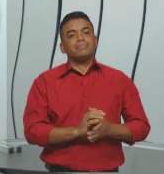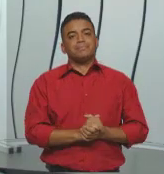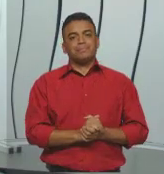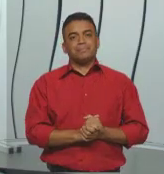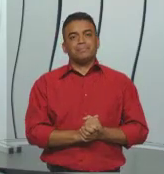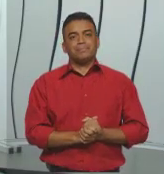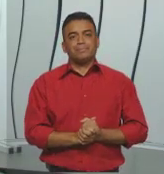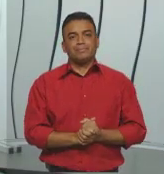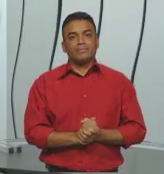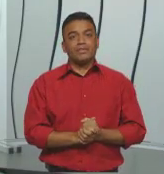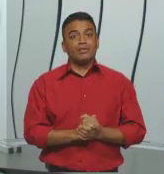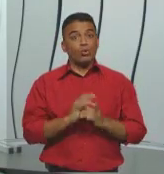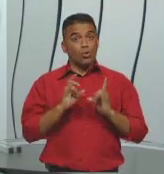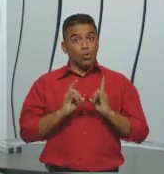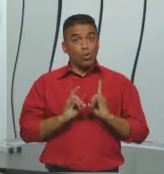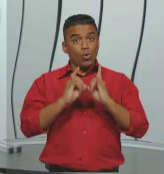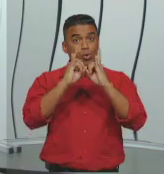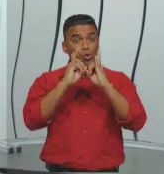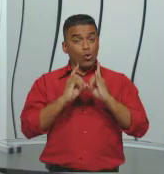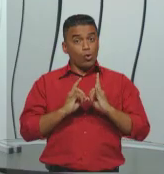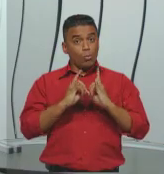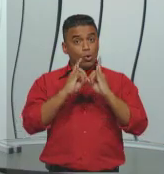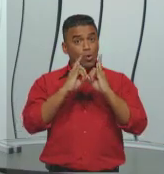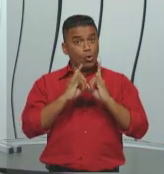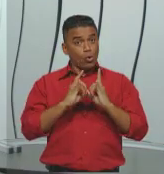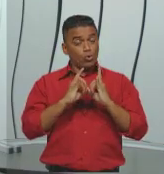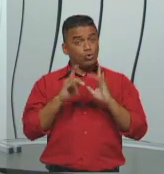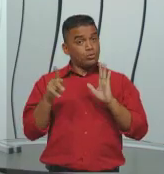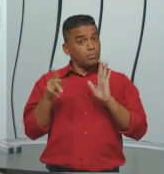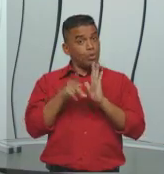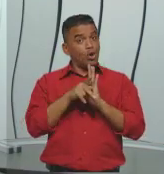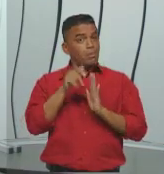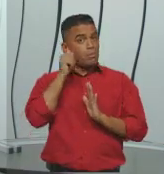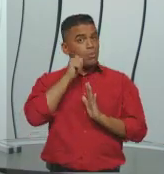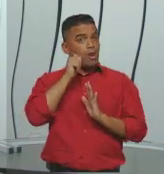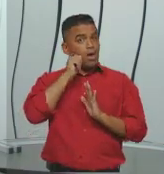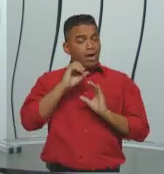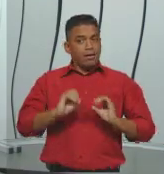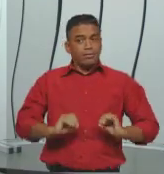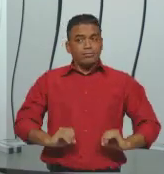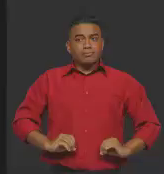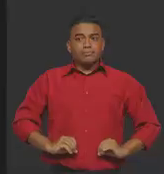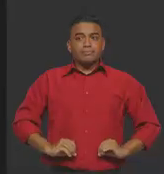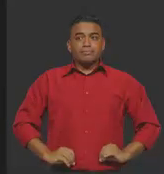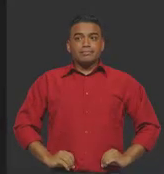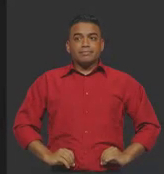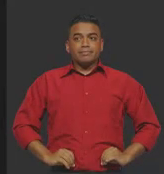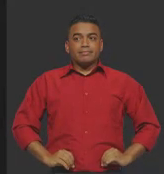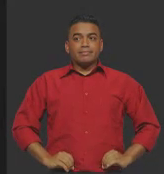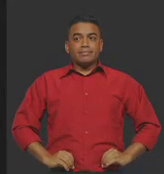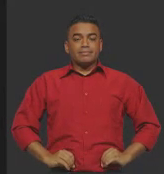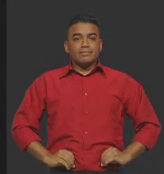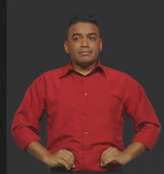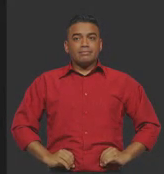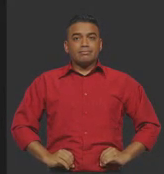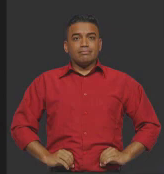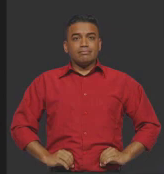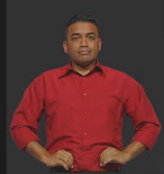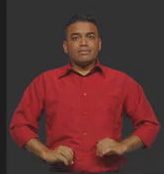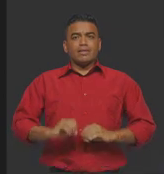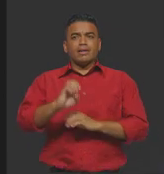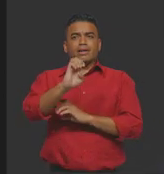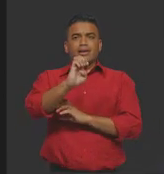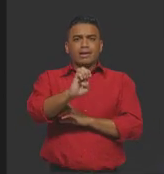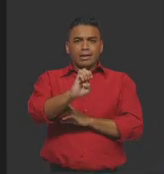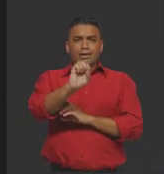Vamos ver aqui hormônios produzidos pelos ovários das mulheres. Estrogênio.